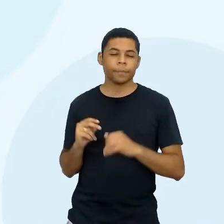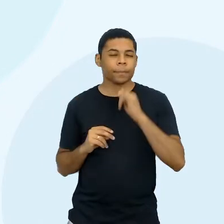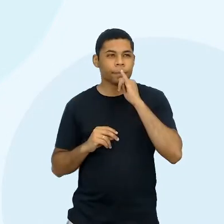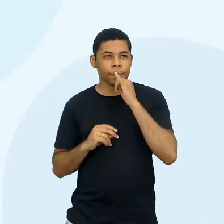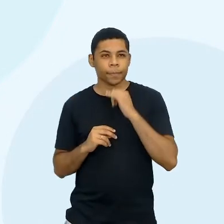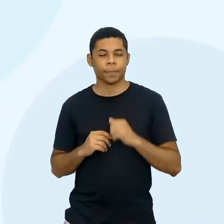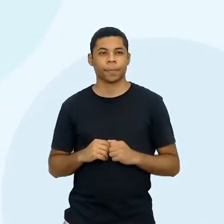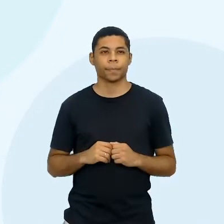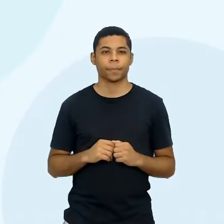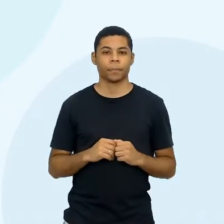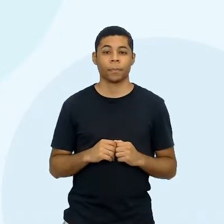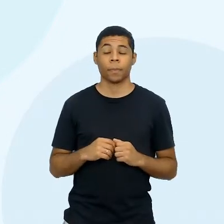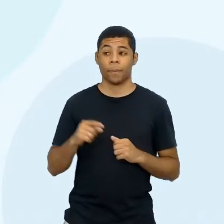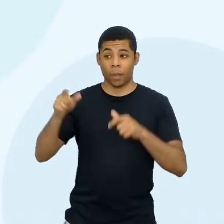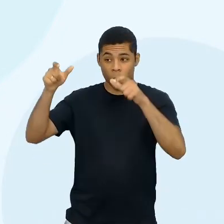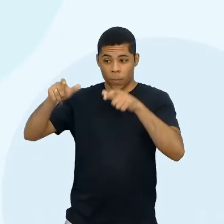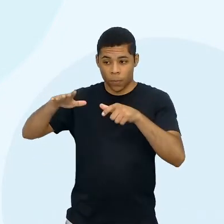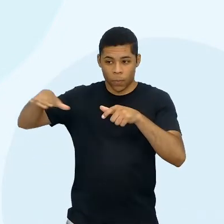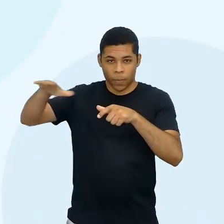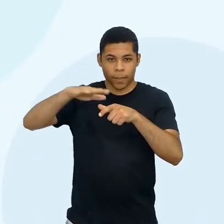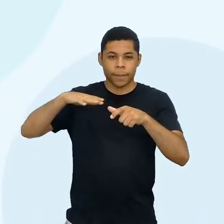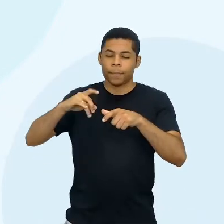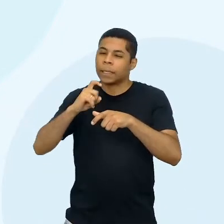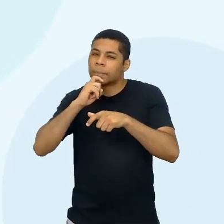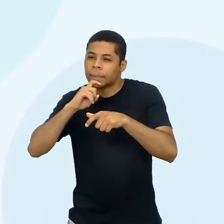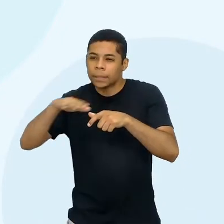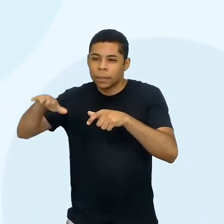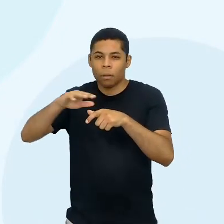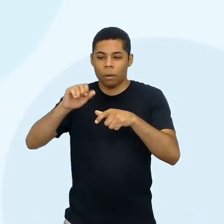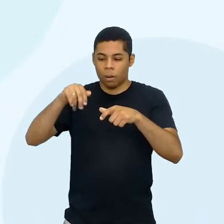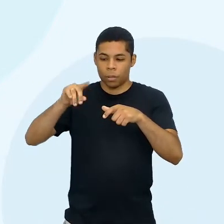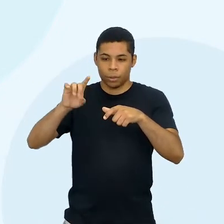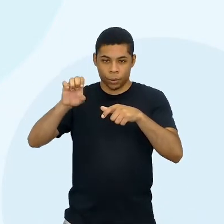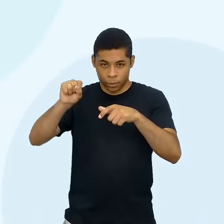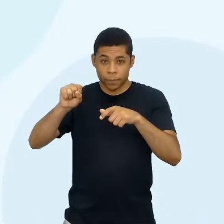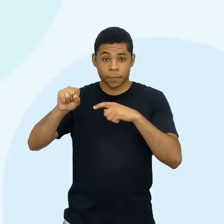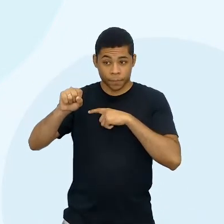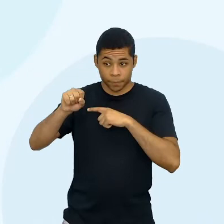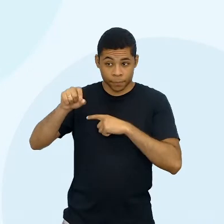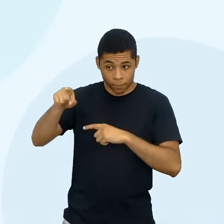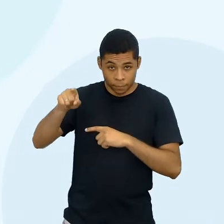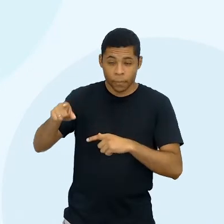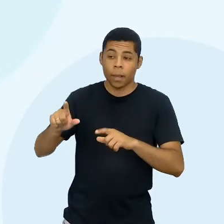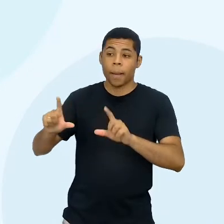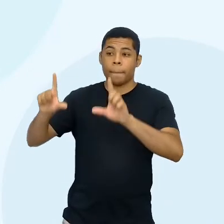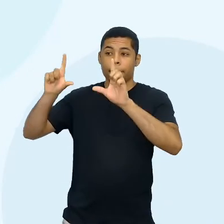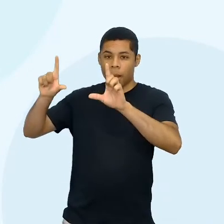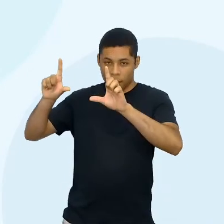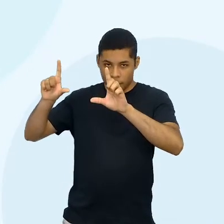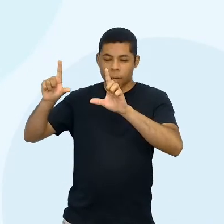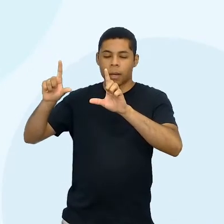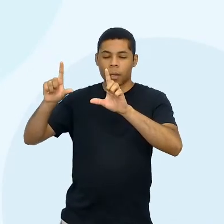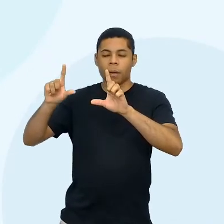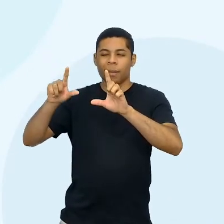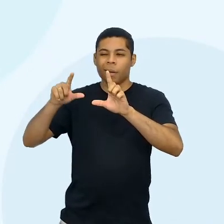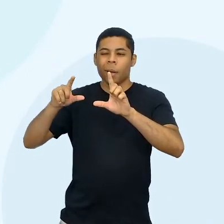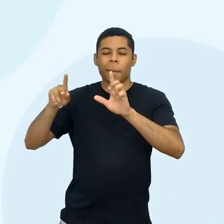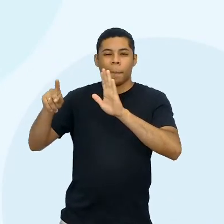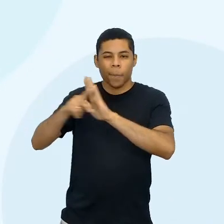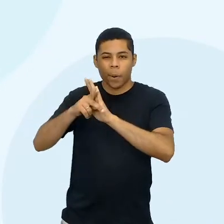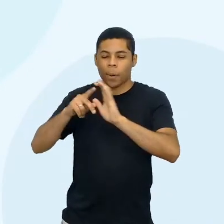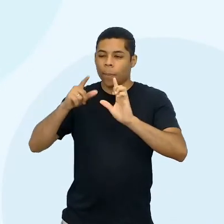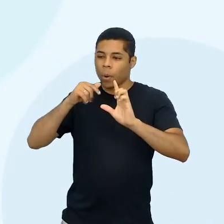na Cordilheira dos Andes, né, nós temos o encontro de uma placa oceânica e uma placa continental. Então,